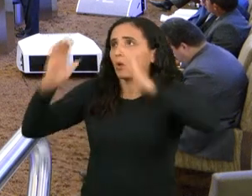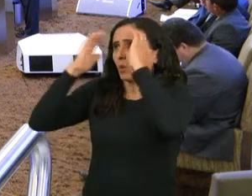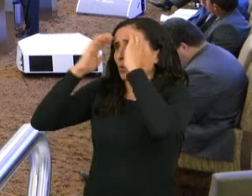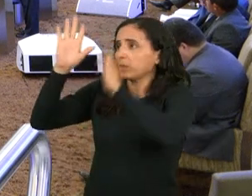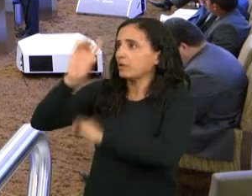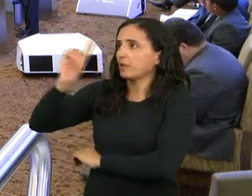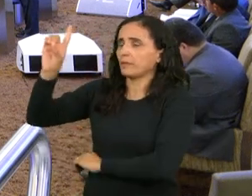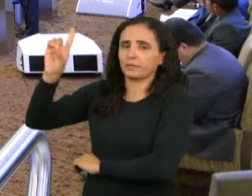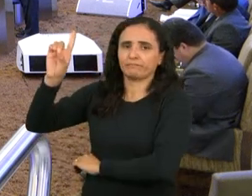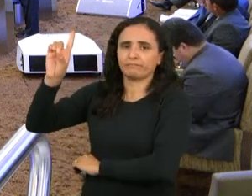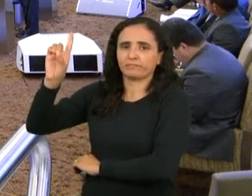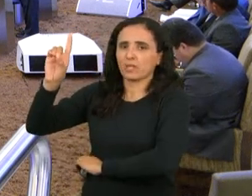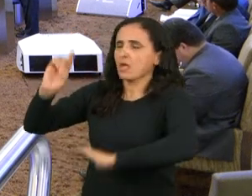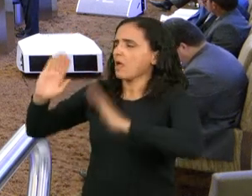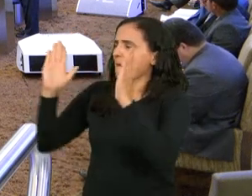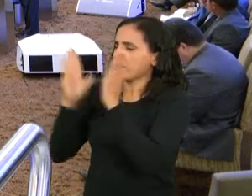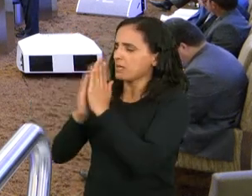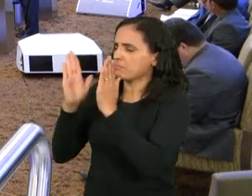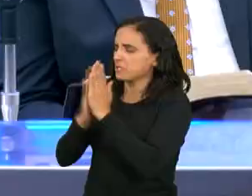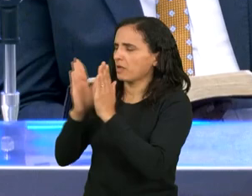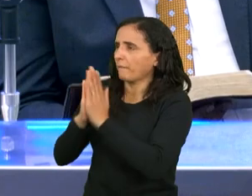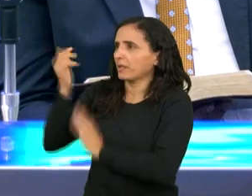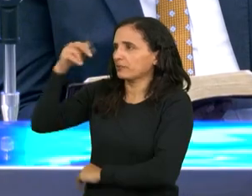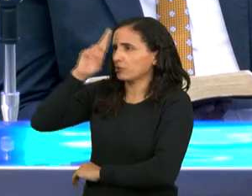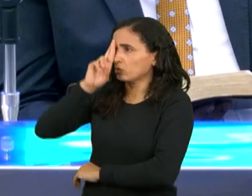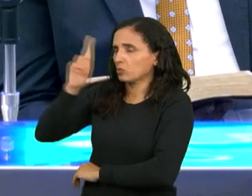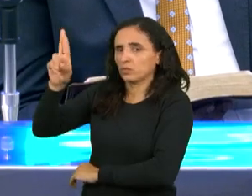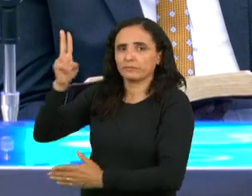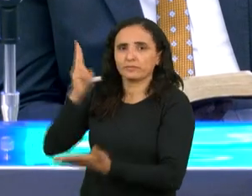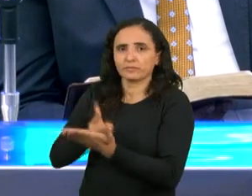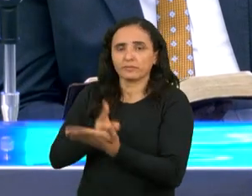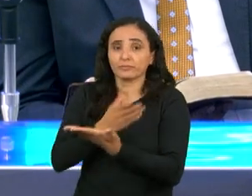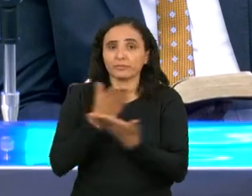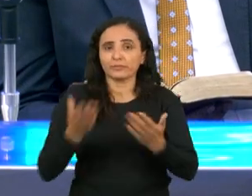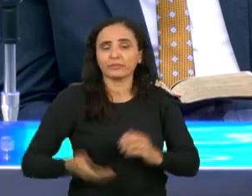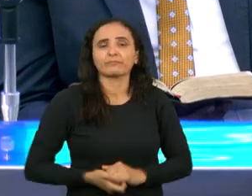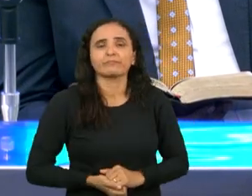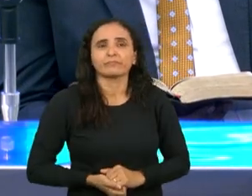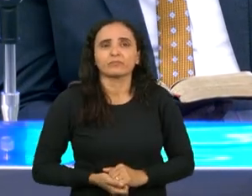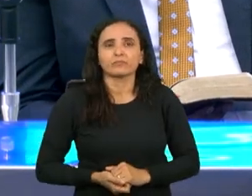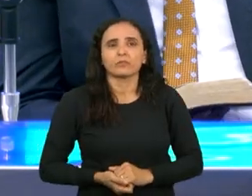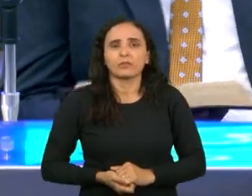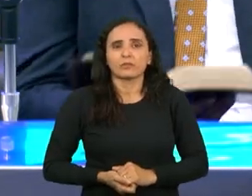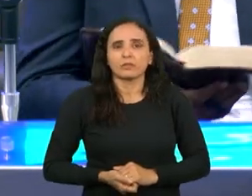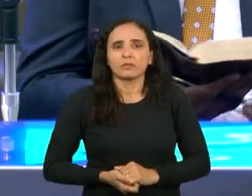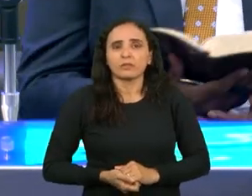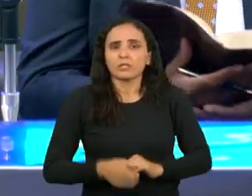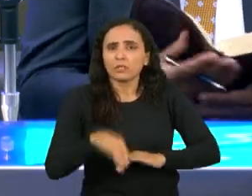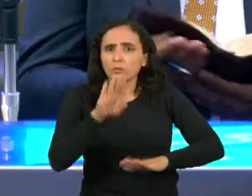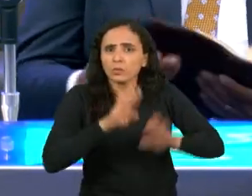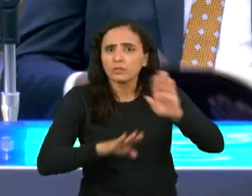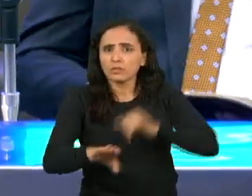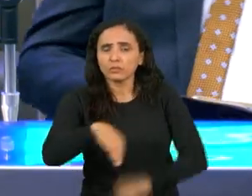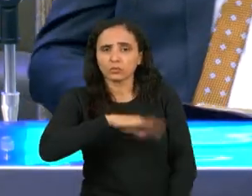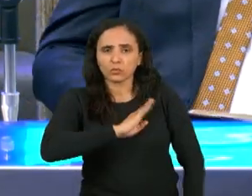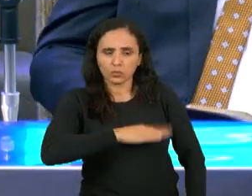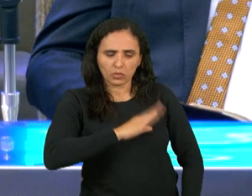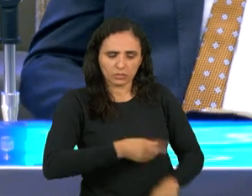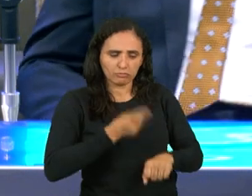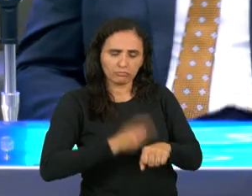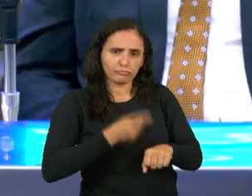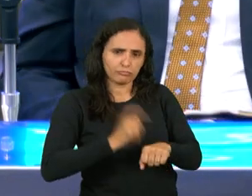pela ignorância que há neles pela dureza do seu coração